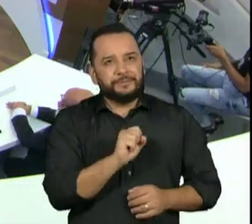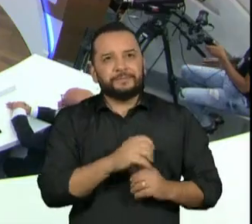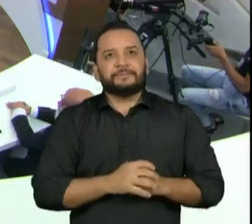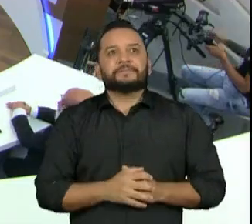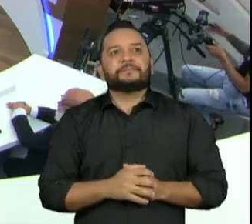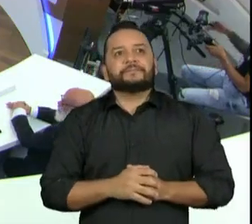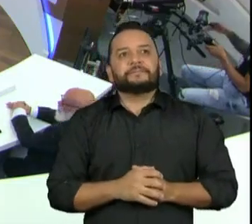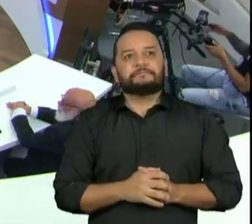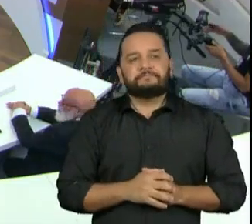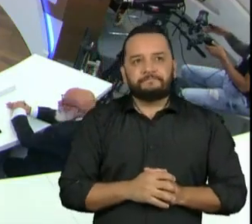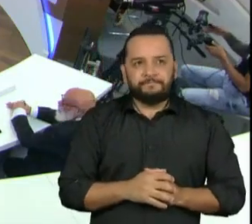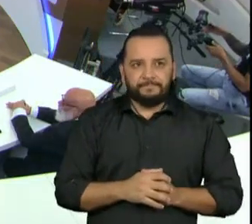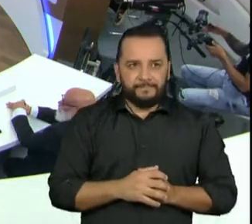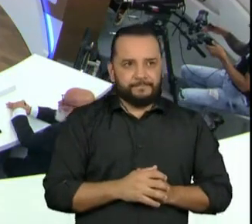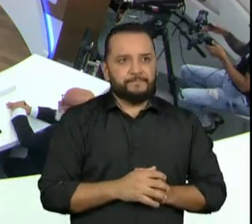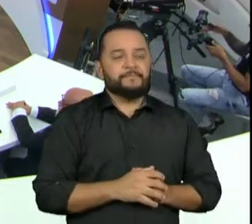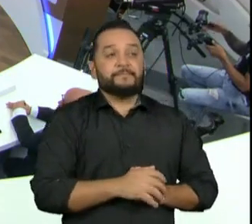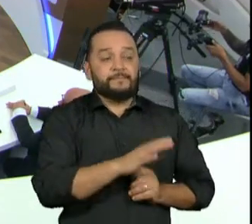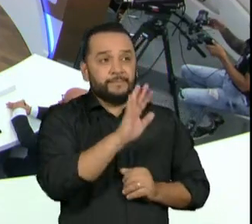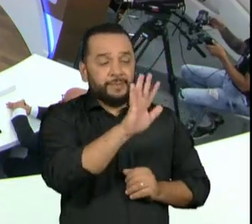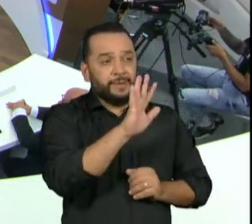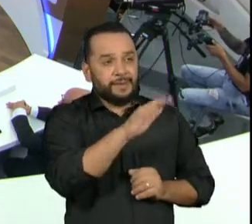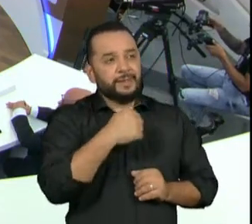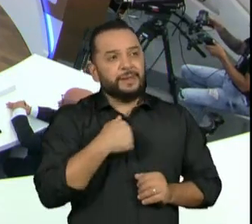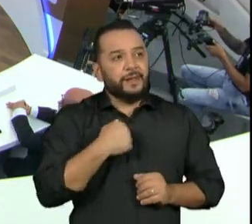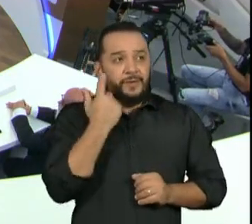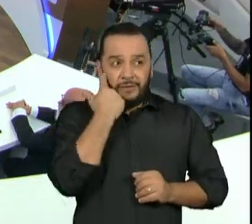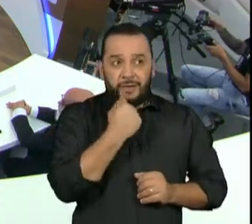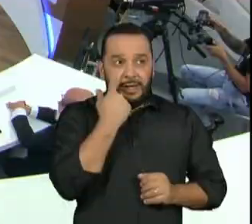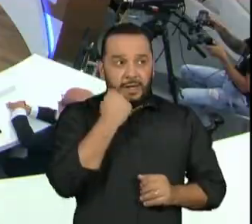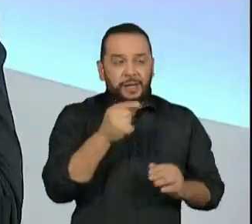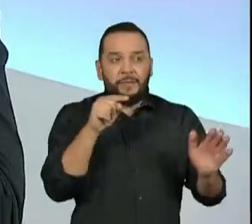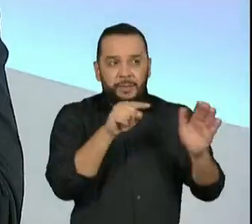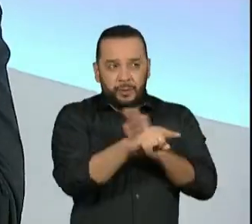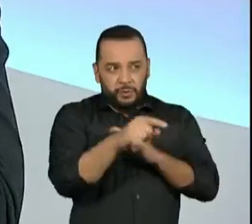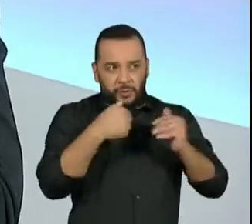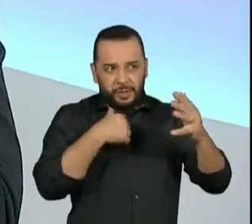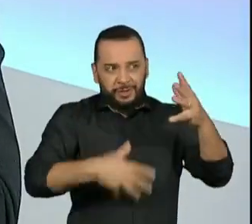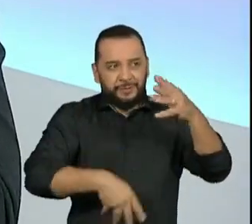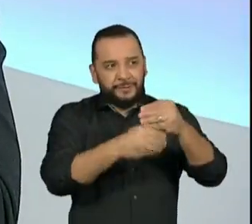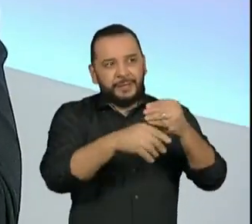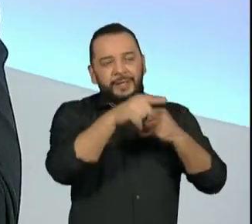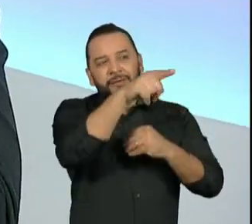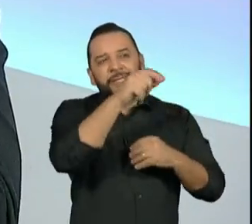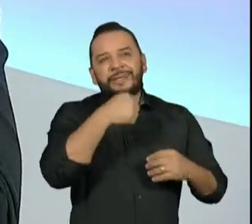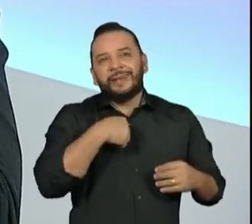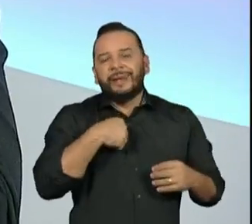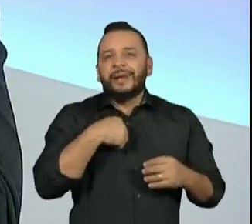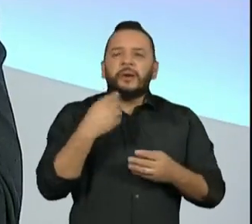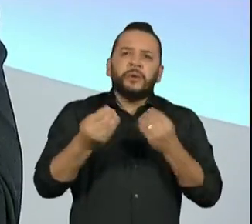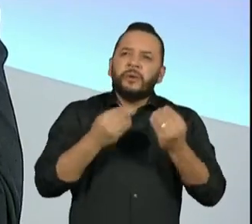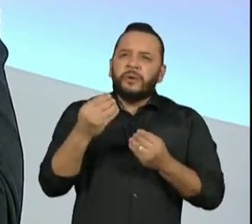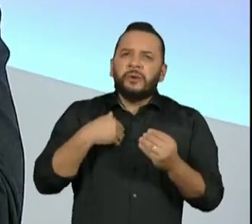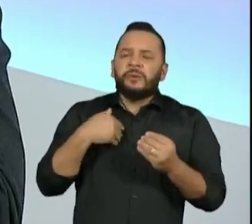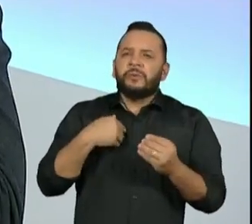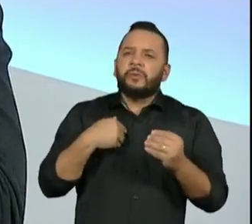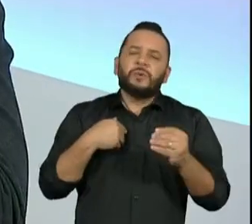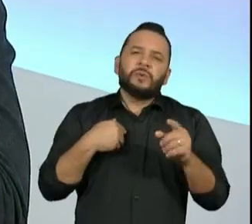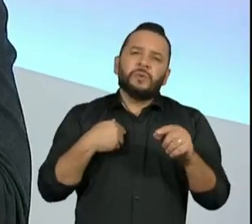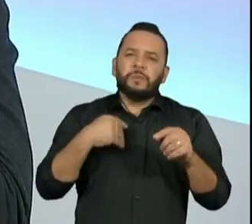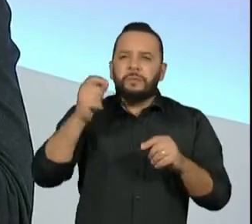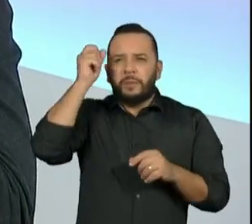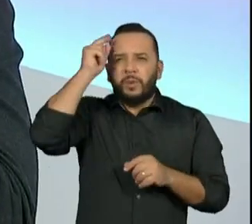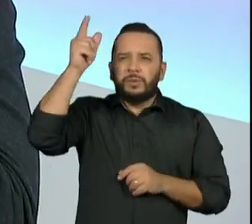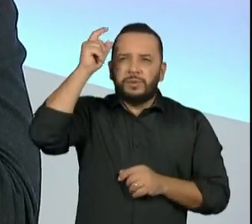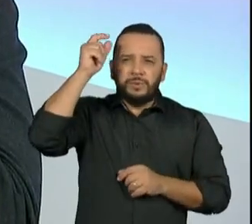João, pulando aqui um pouco na pergunta da Vera, queria ouvir você um pouco sobre essas referências culturais do Bolsonaro, porque